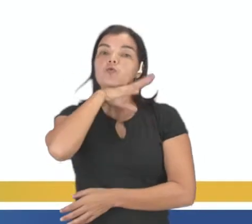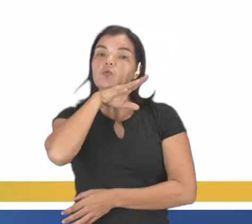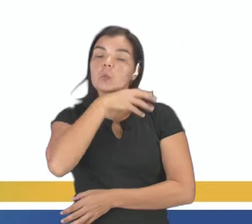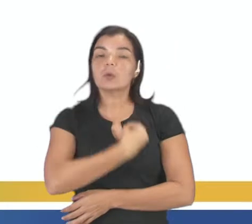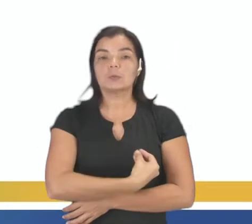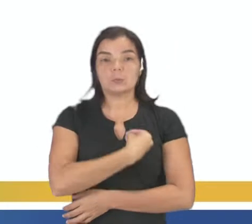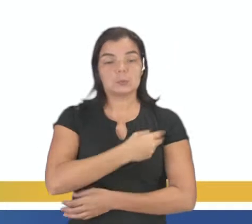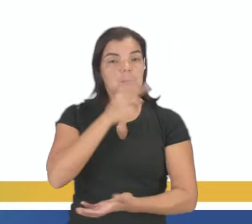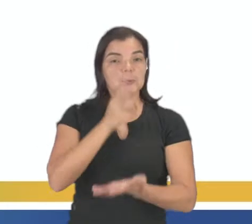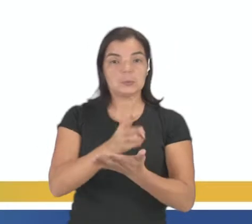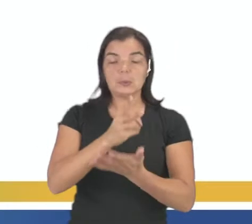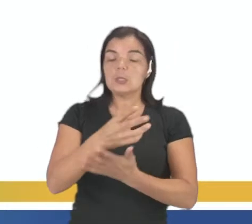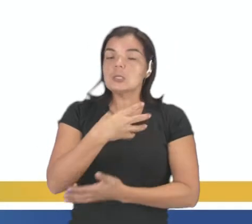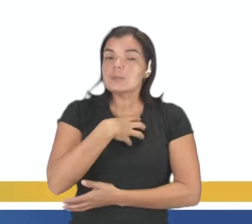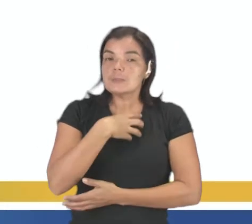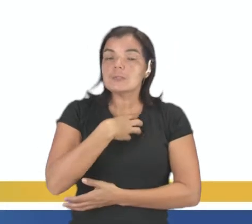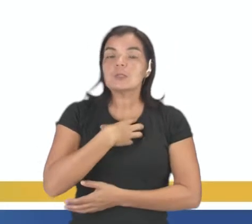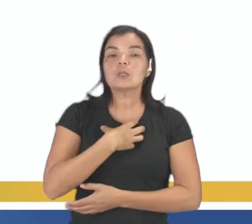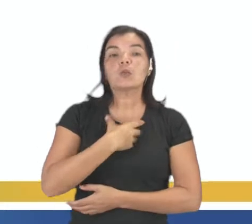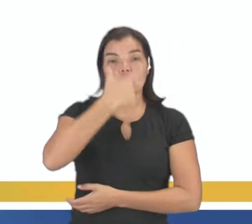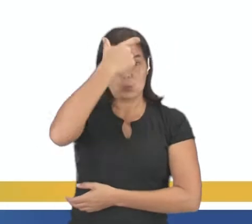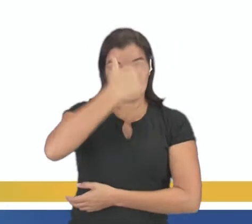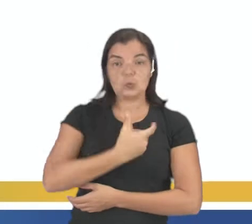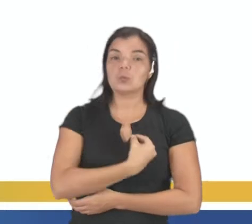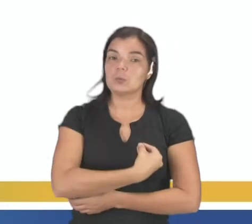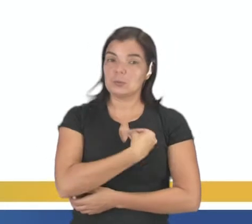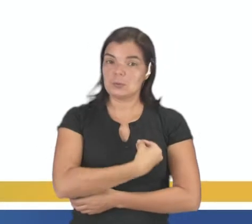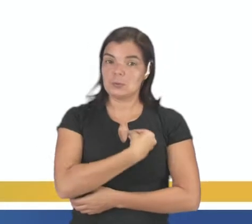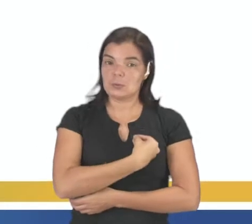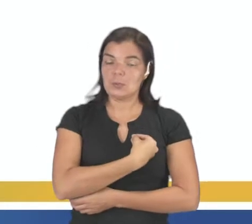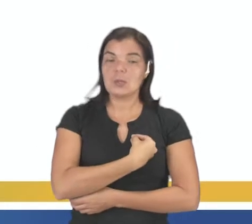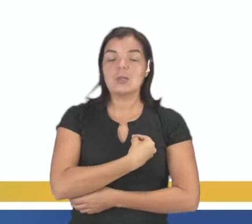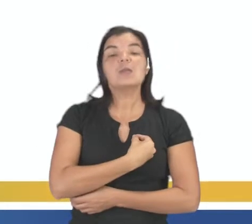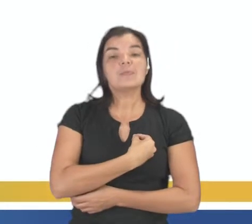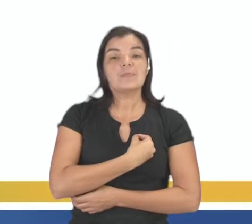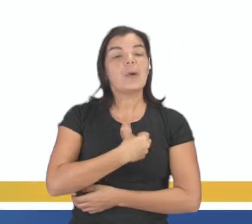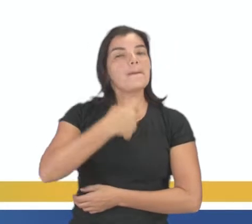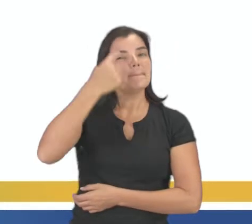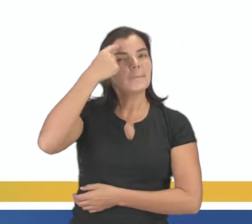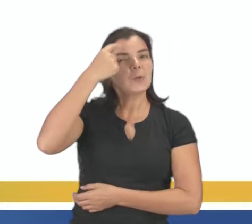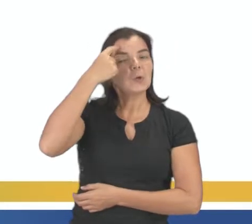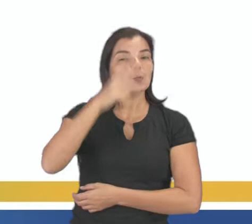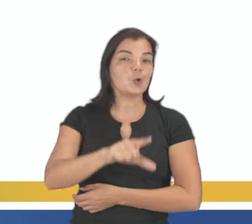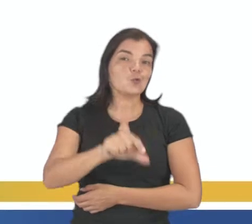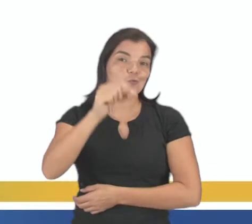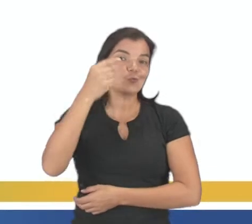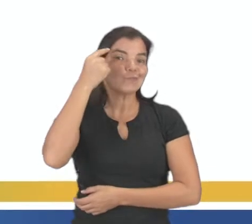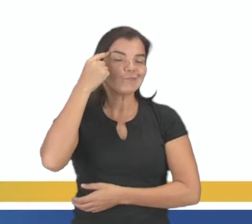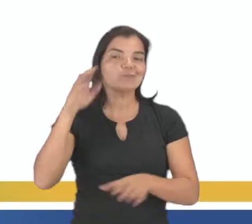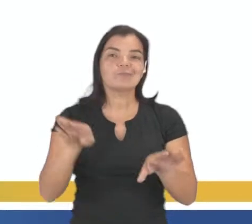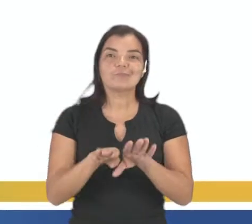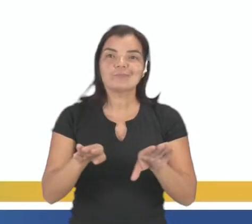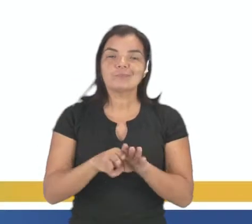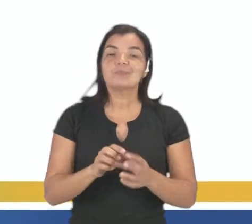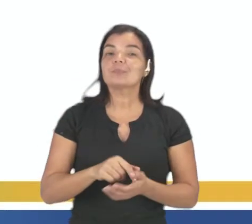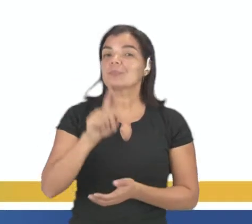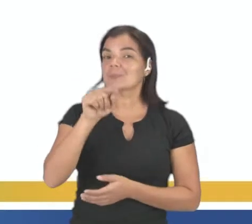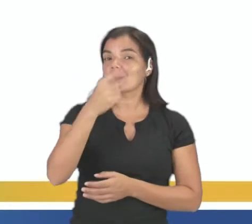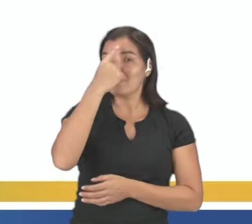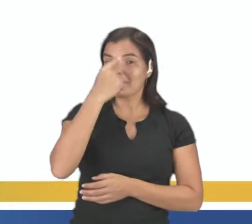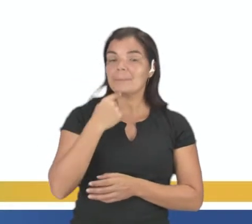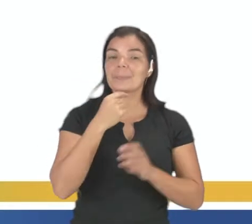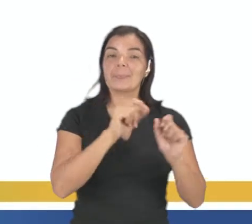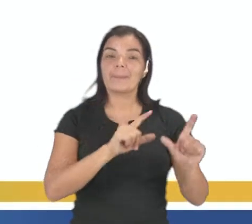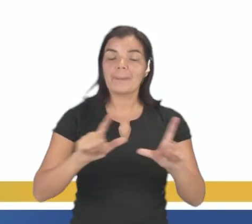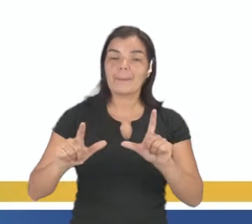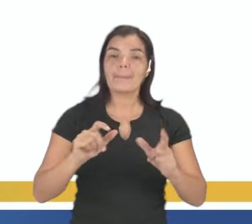existem, vivem e sentem, os humanos existem, vivem, sentam, pensam e escolhem refletidamente. Então, uma imagem de